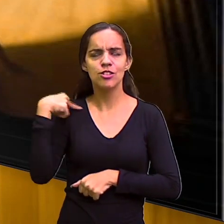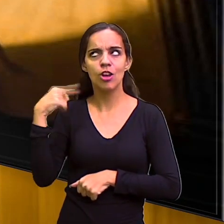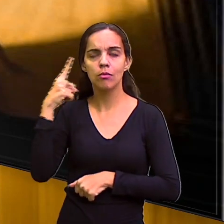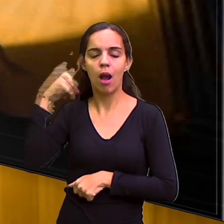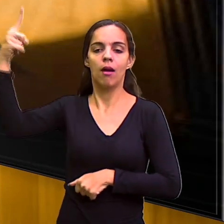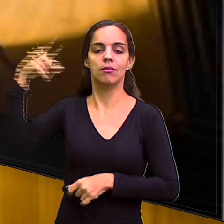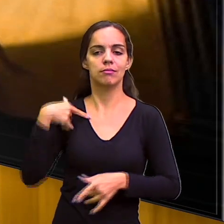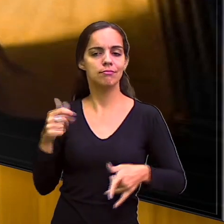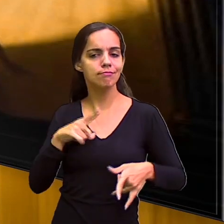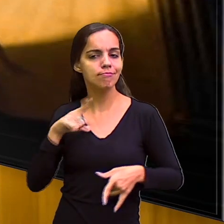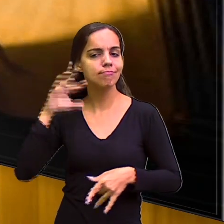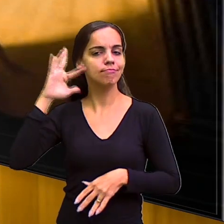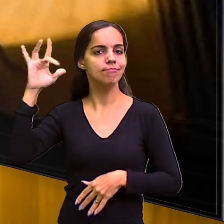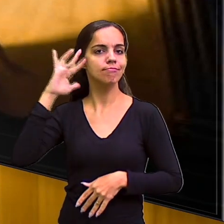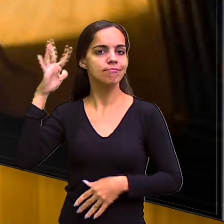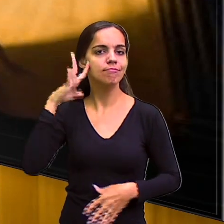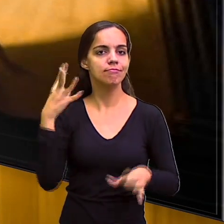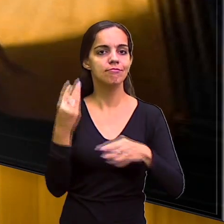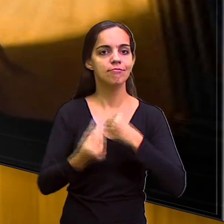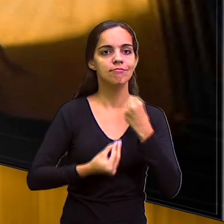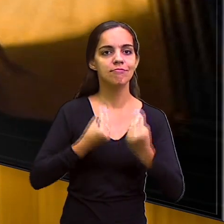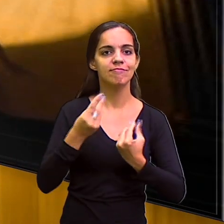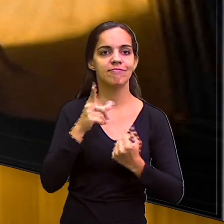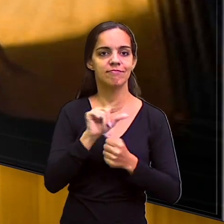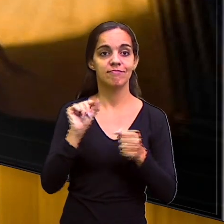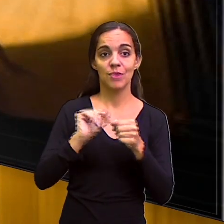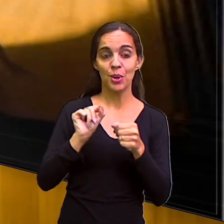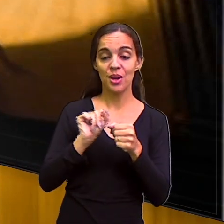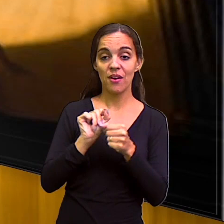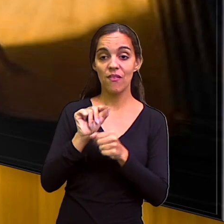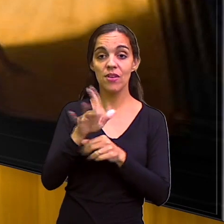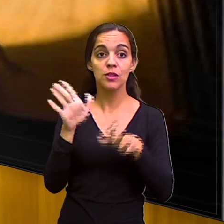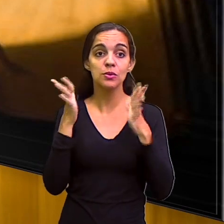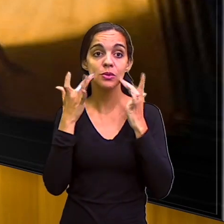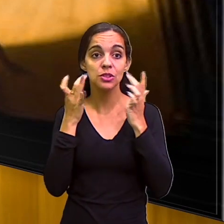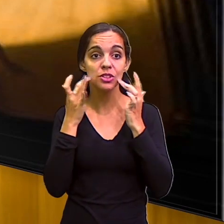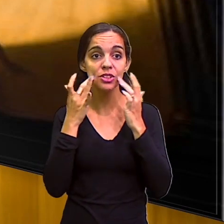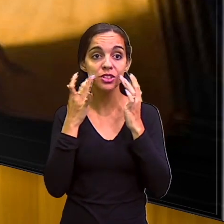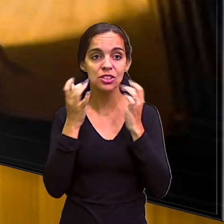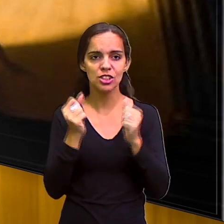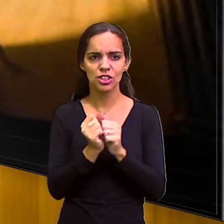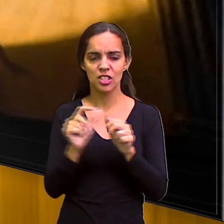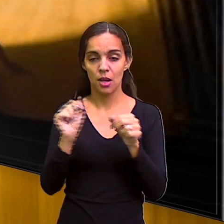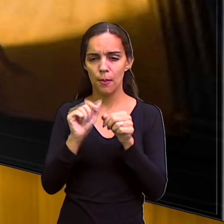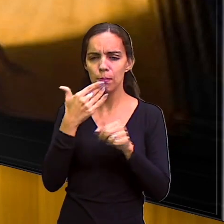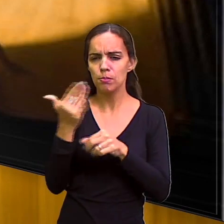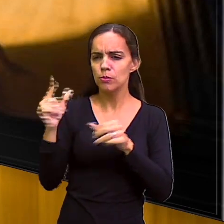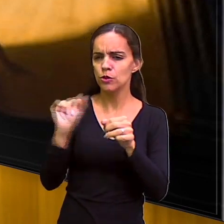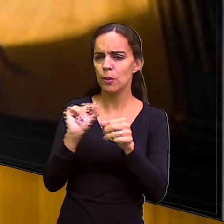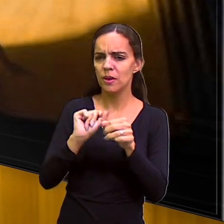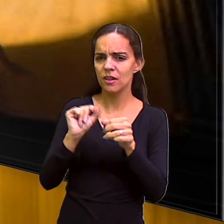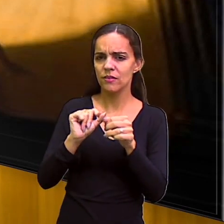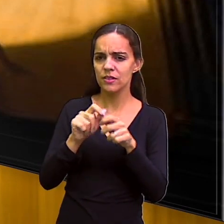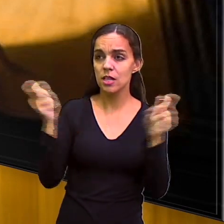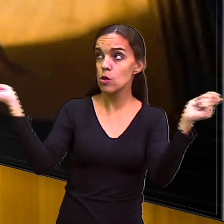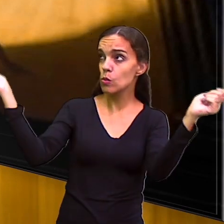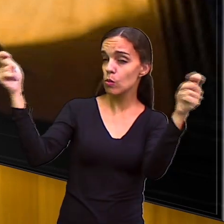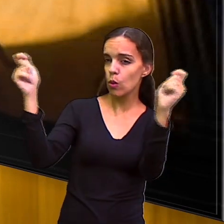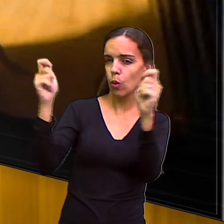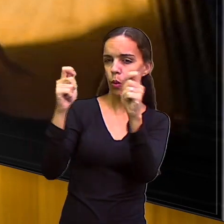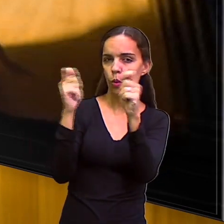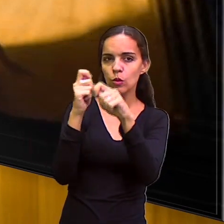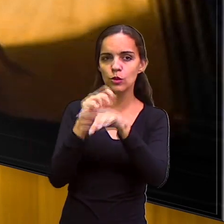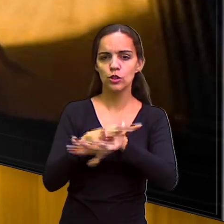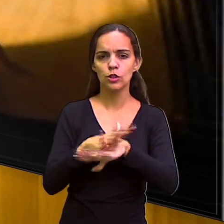imaginação. Depois, ordenou que no jardim do palácio fosse armada uma cortina bem grande